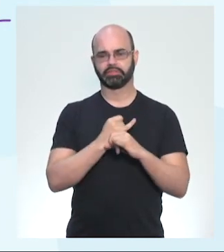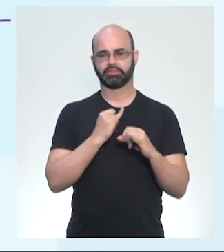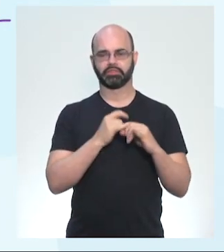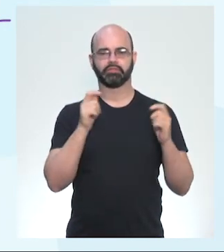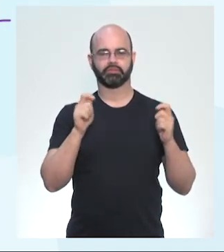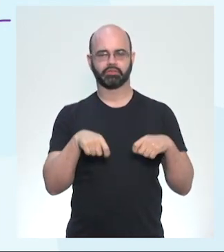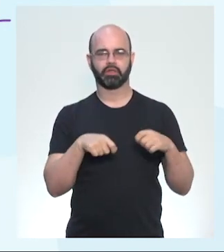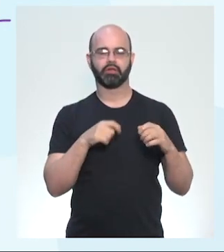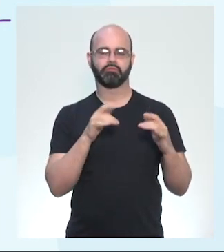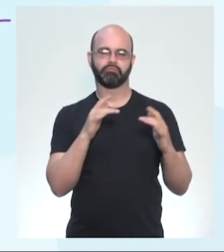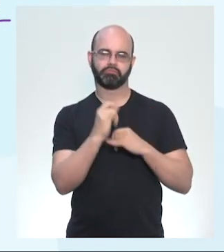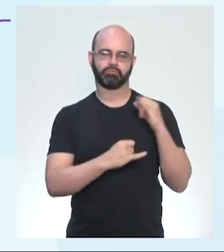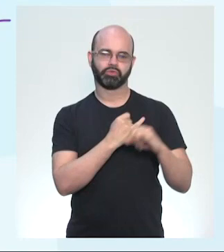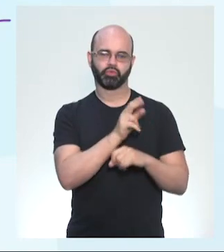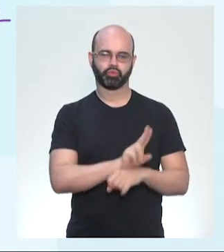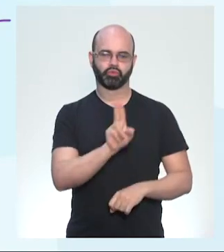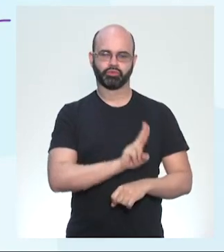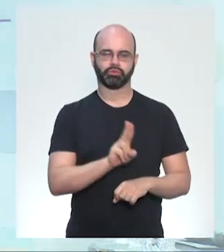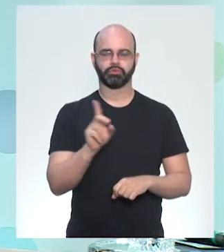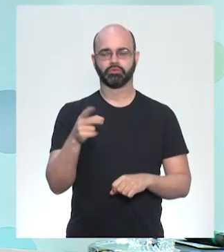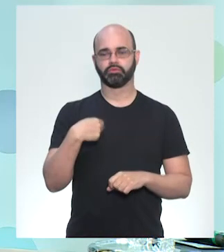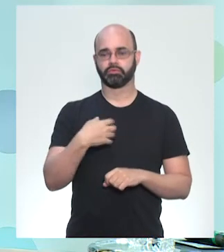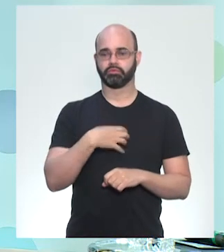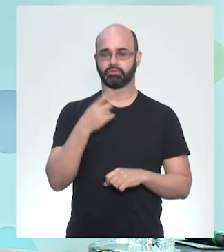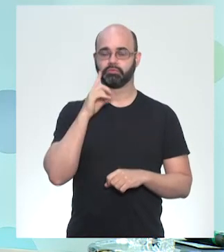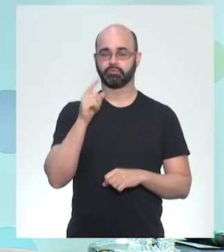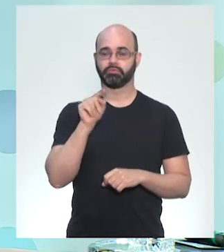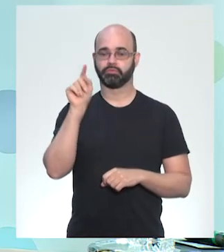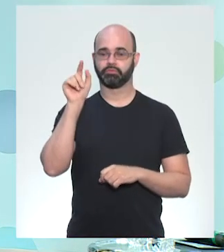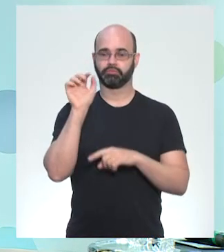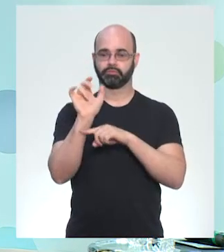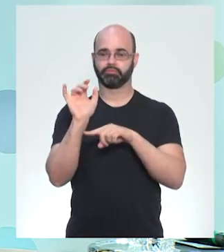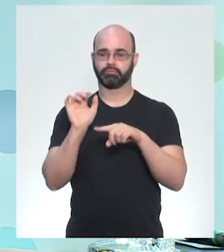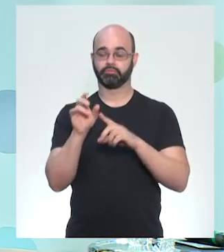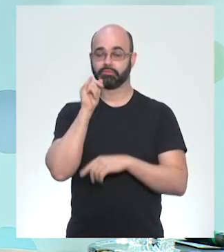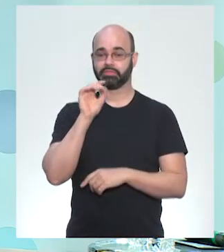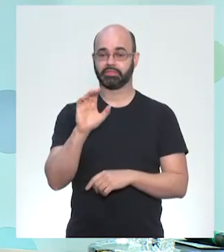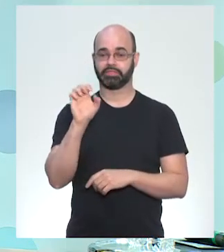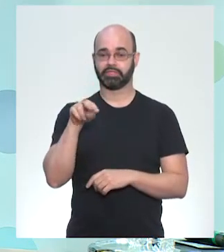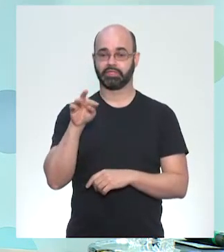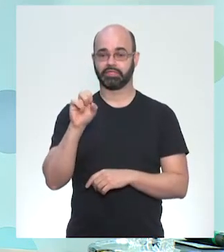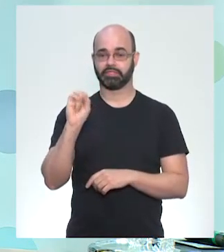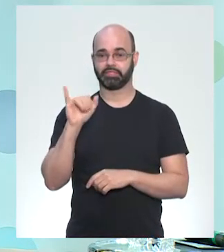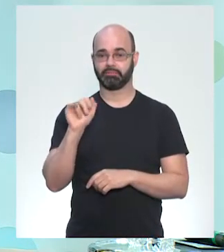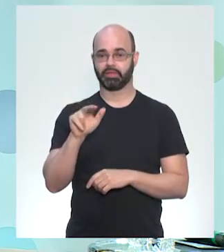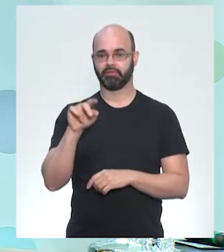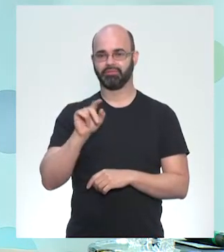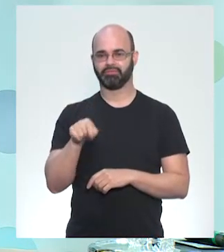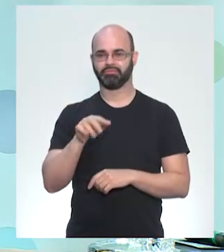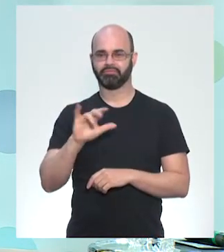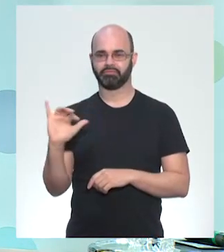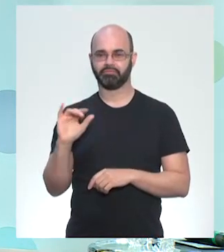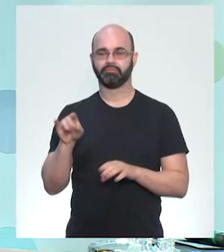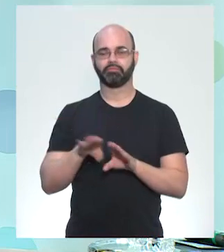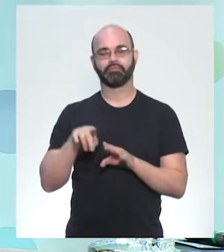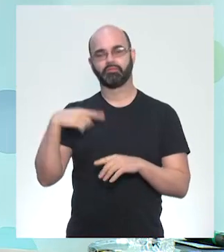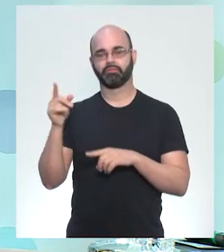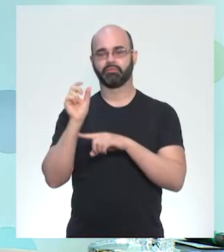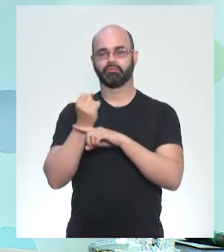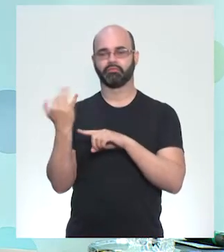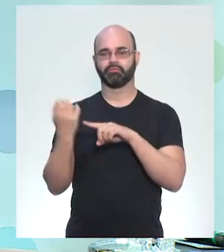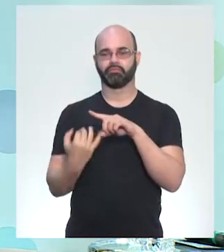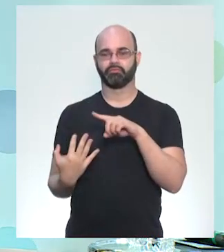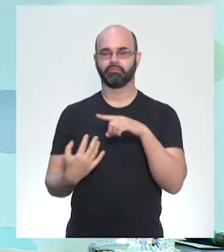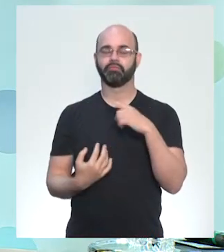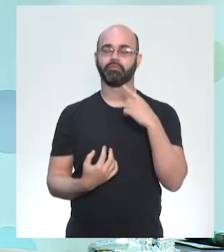números de duas formas. Primeiro, na forma centesimal, e a próxima representação decimal. Ou seja,